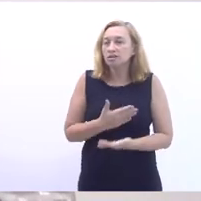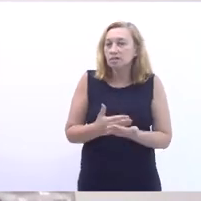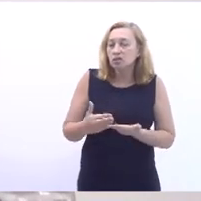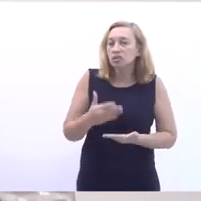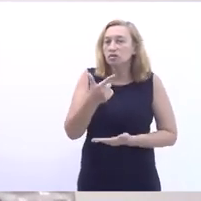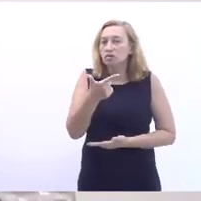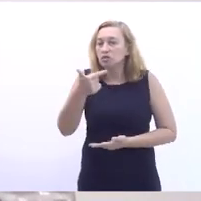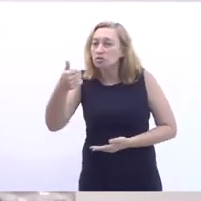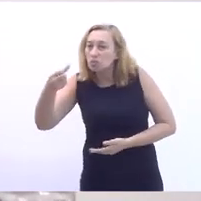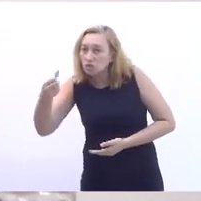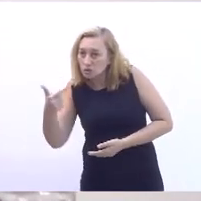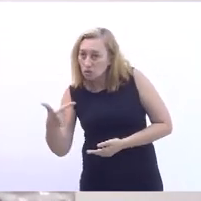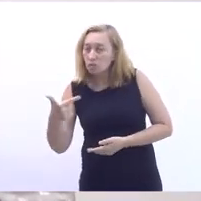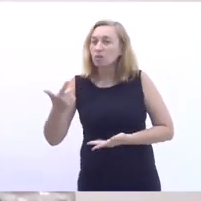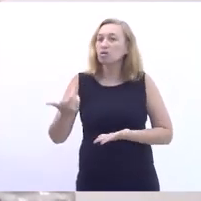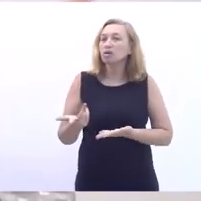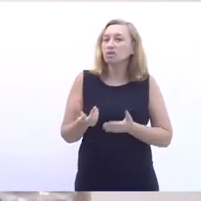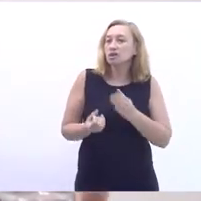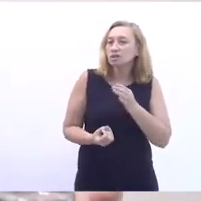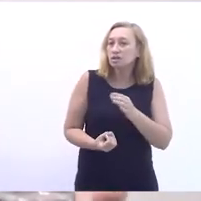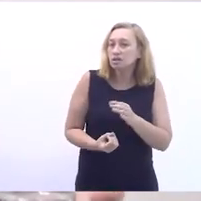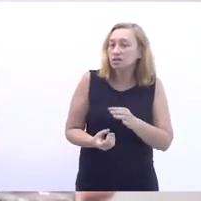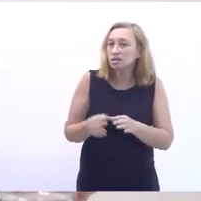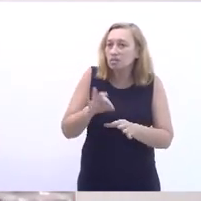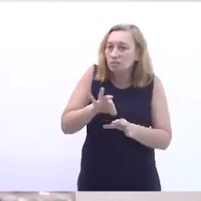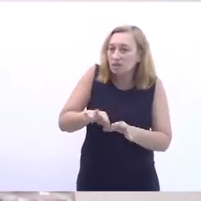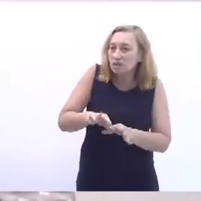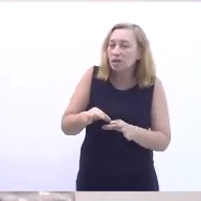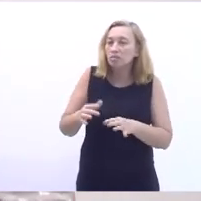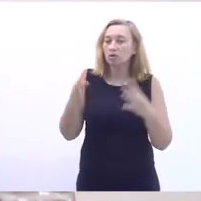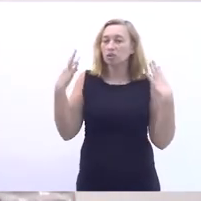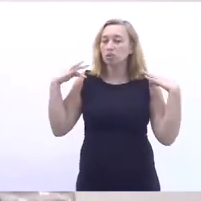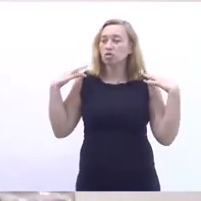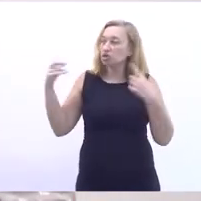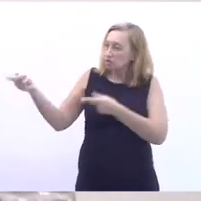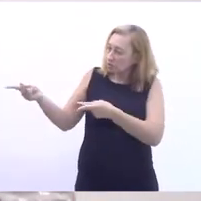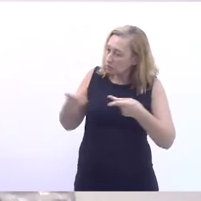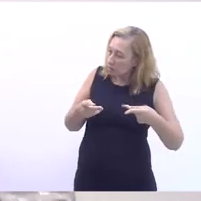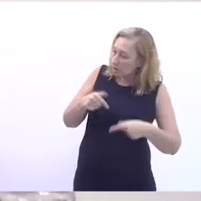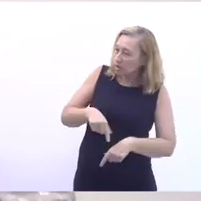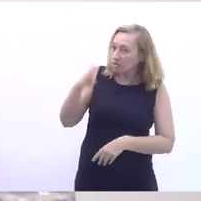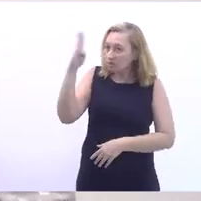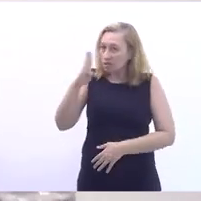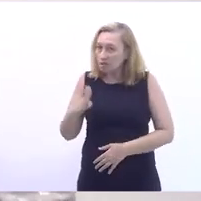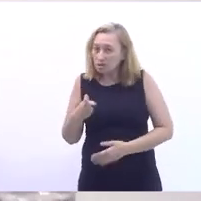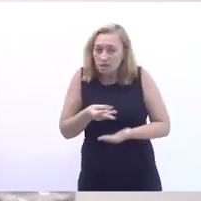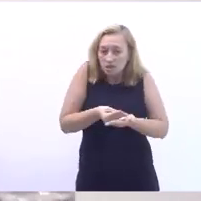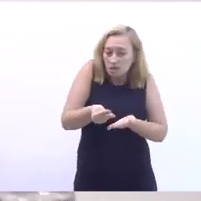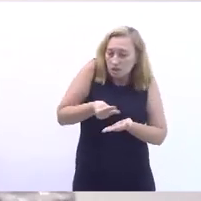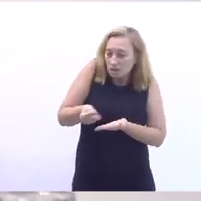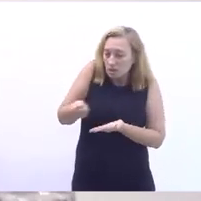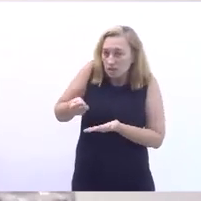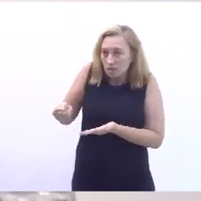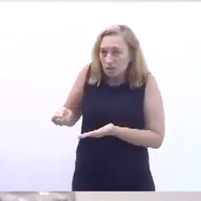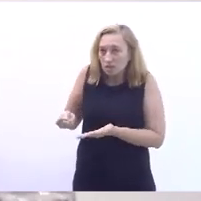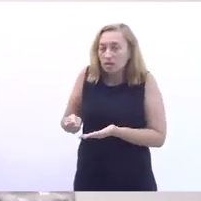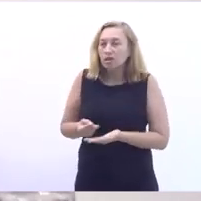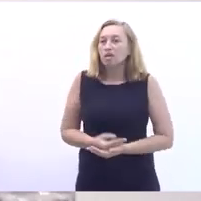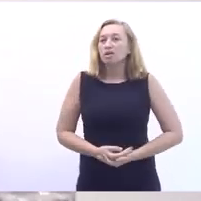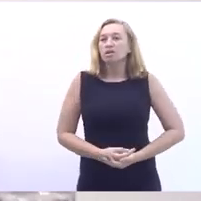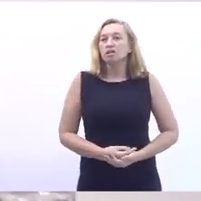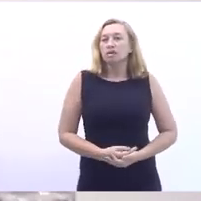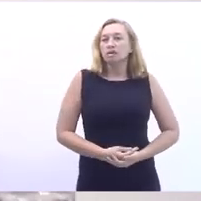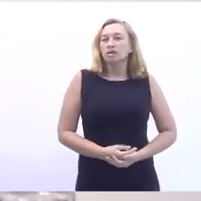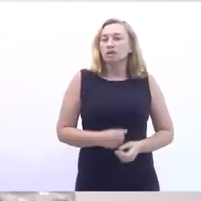2002 né foi foi nesse ativa plantada por uma turista que estava aqui no Brasil que distribuiu cedo as carimbadas né a gente inclusive